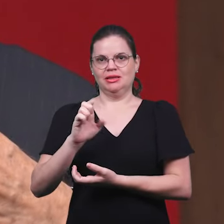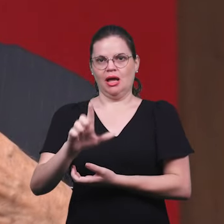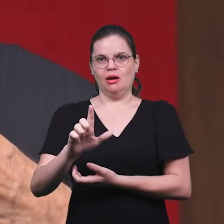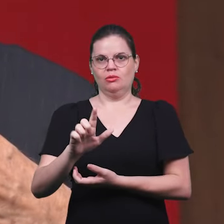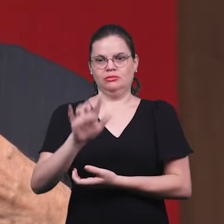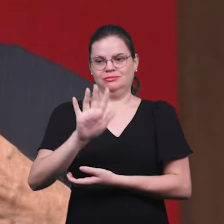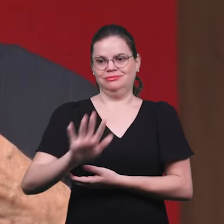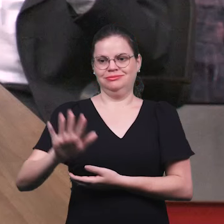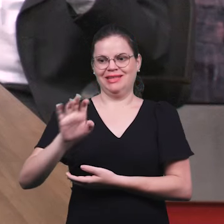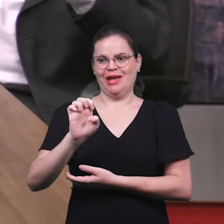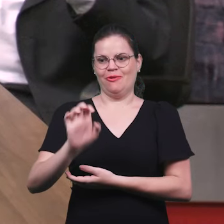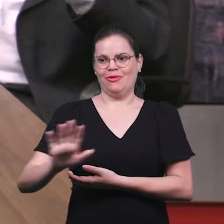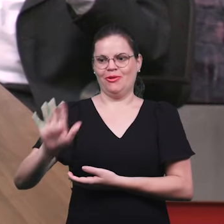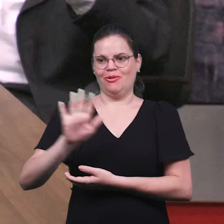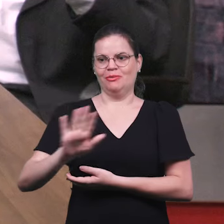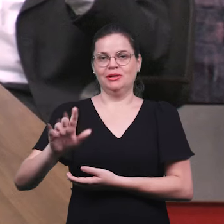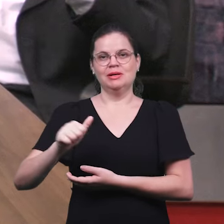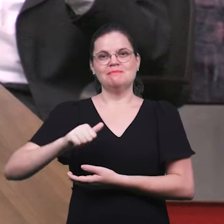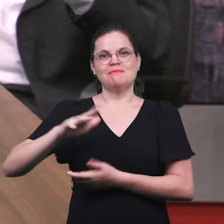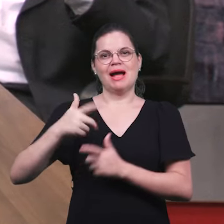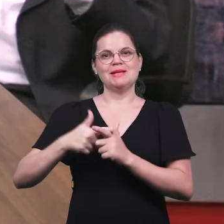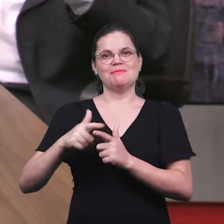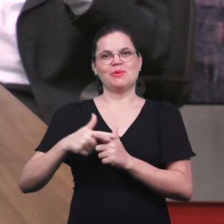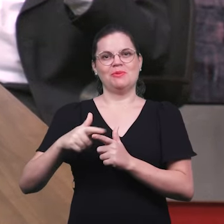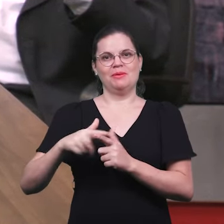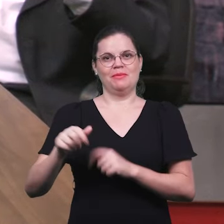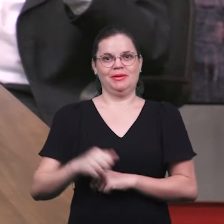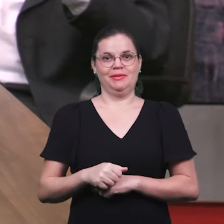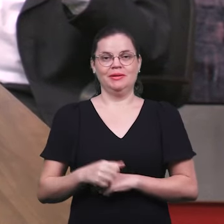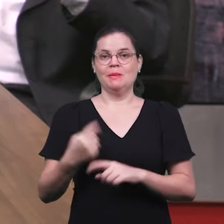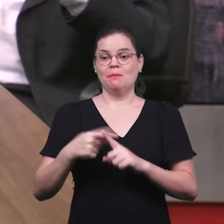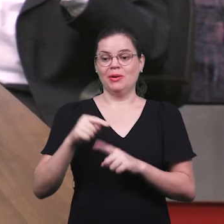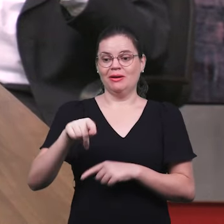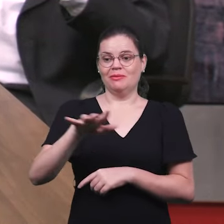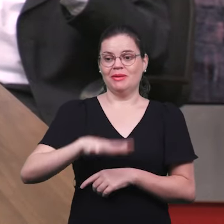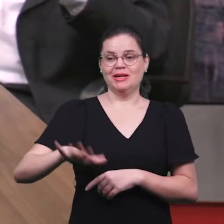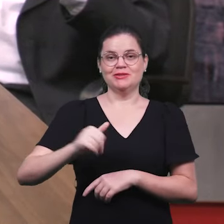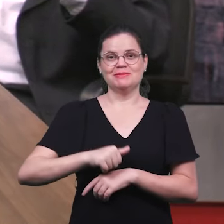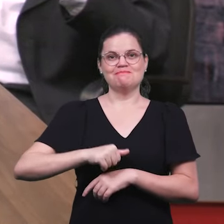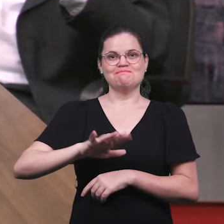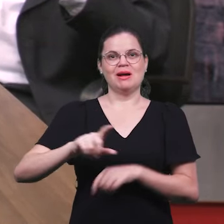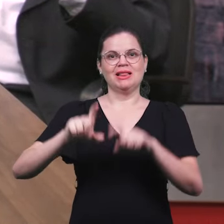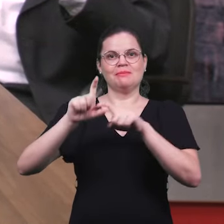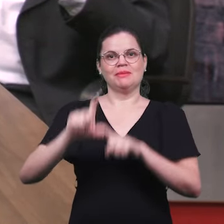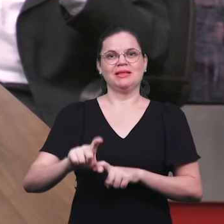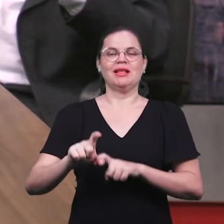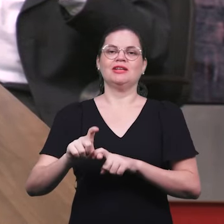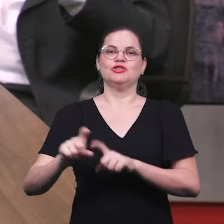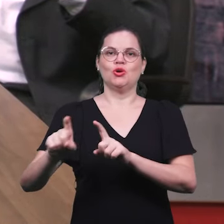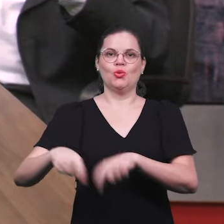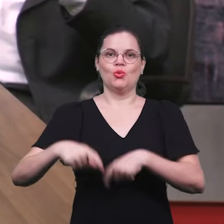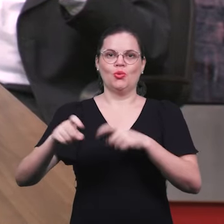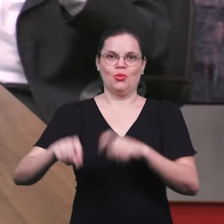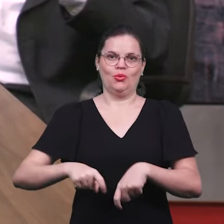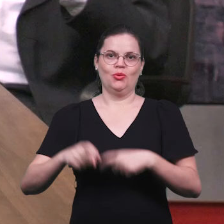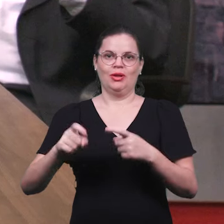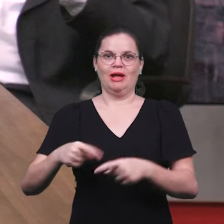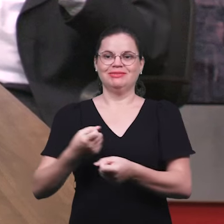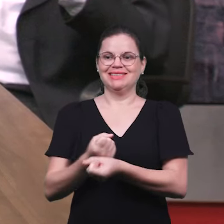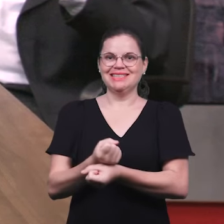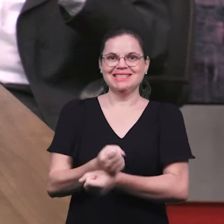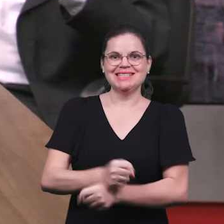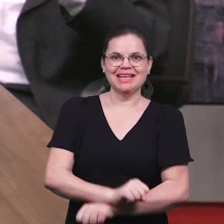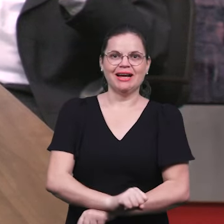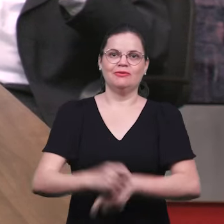Não é? Exatamente, porque era uma região mais dependente do trabalho escravo, era uma região mais rural, e aí eles sentiram de